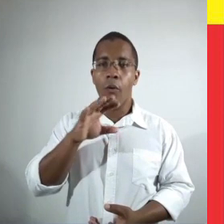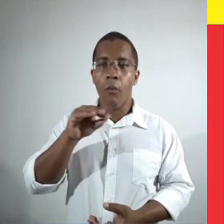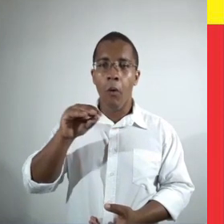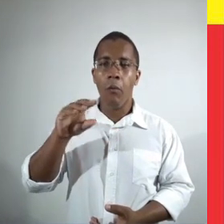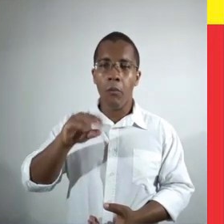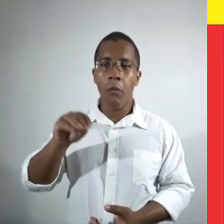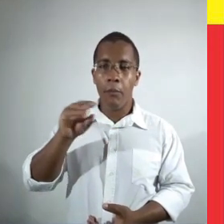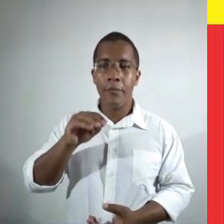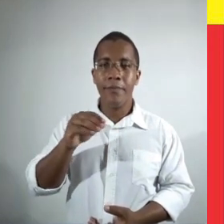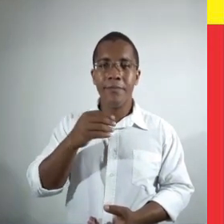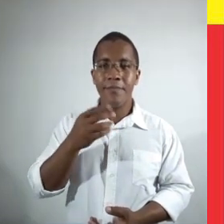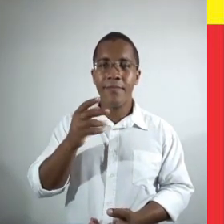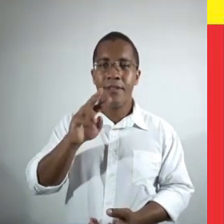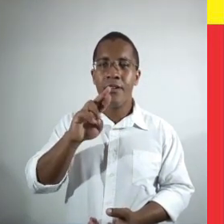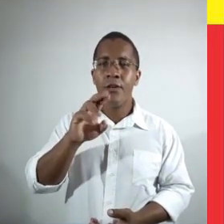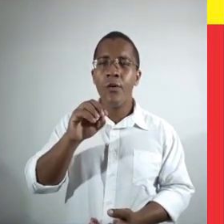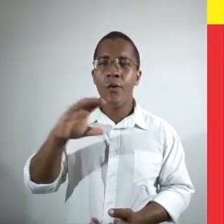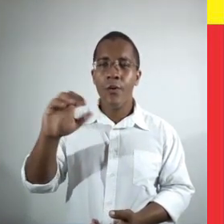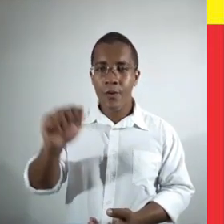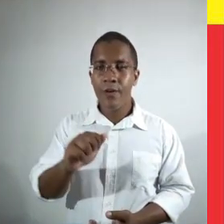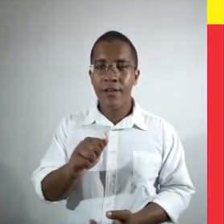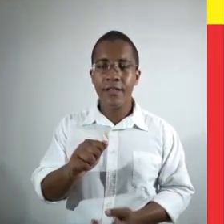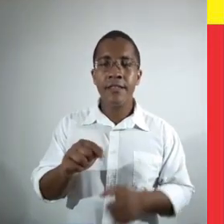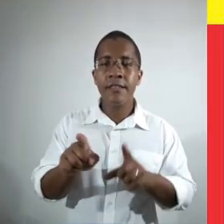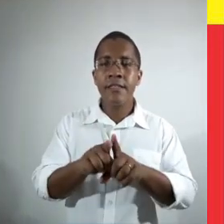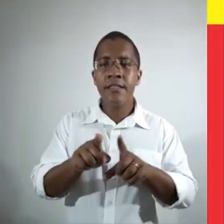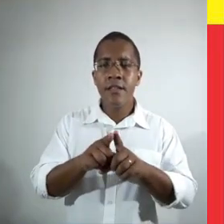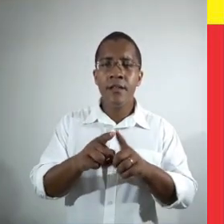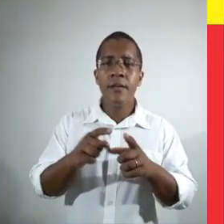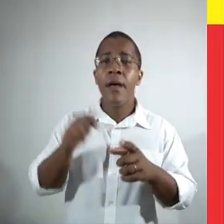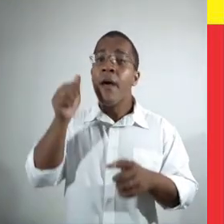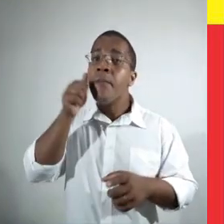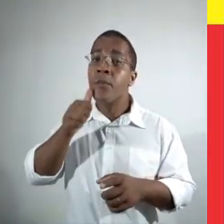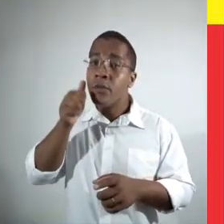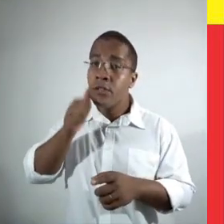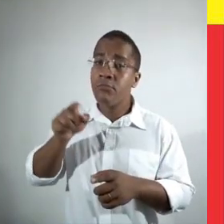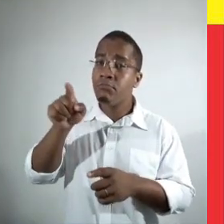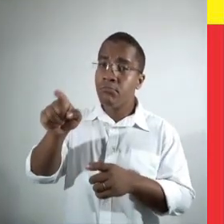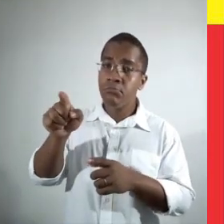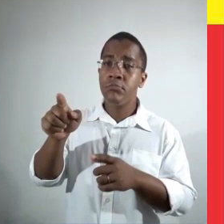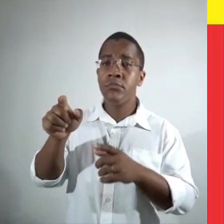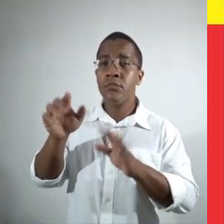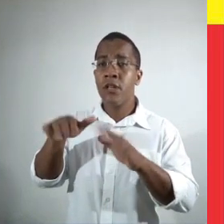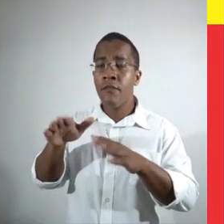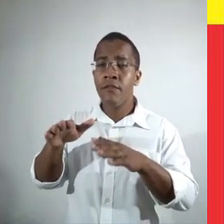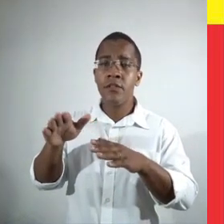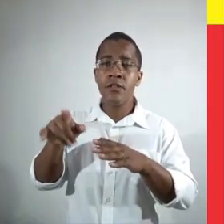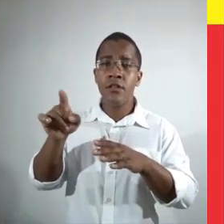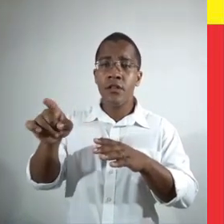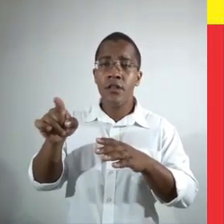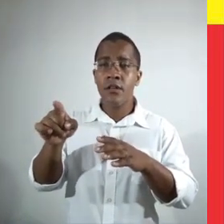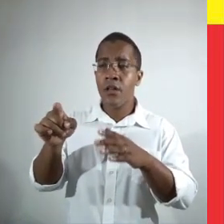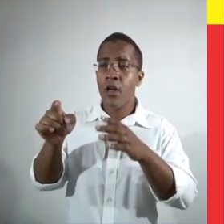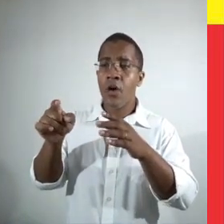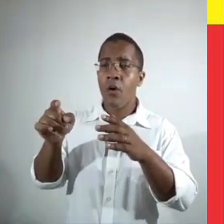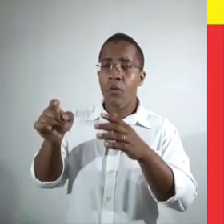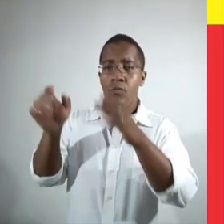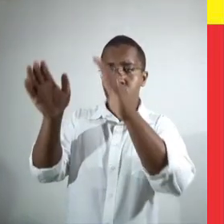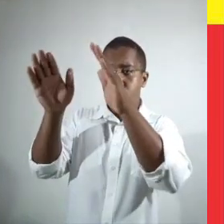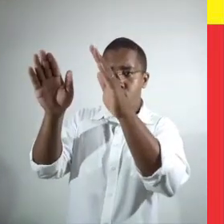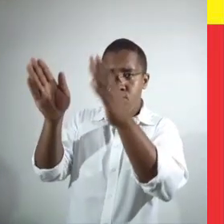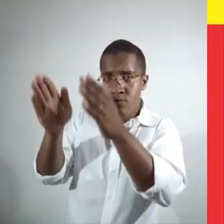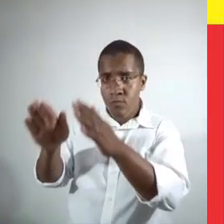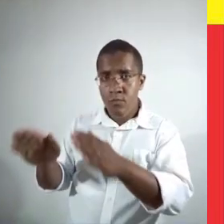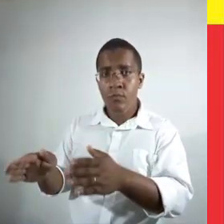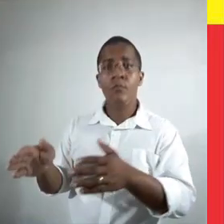voz, certo? Assim como a formação de silhuetas delicadas nas meninas. O arredondamento das formas do